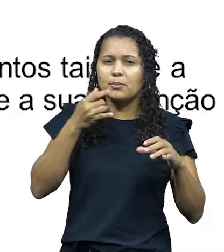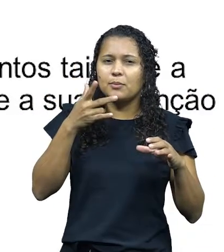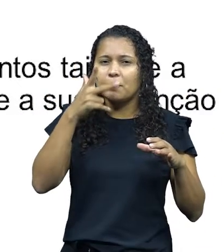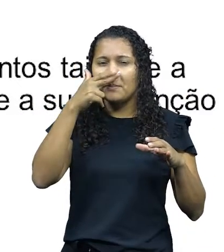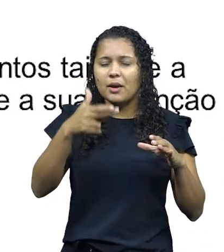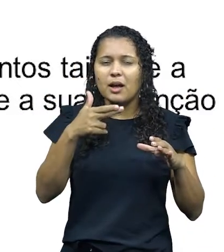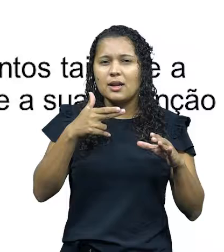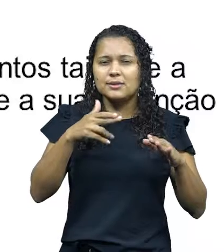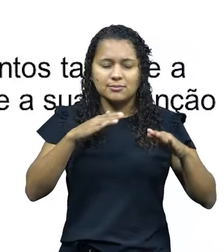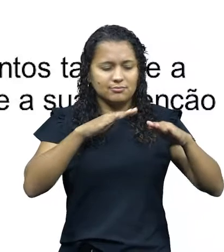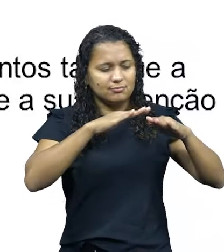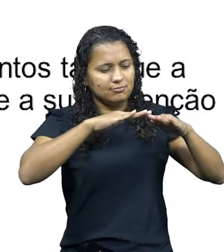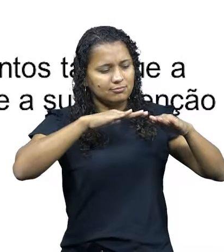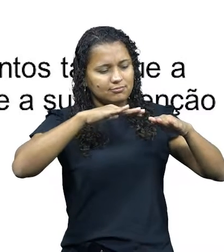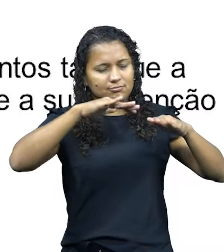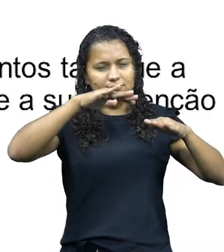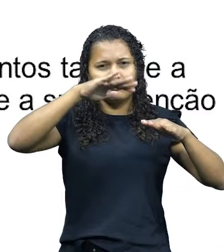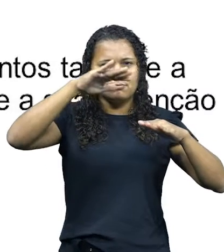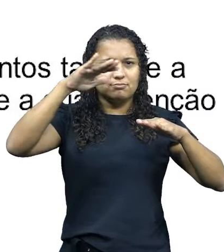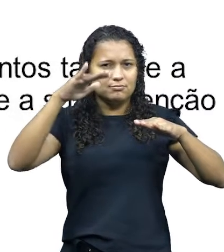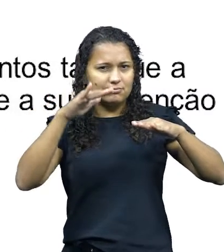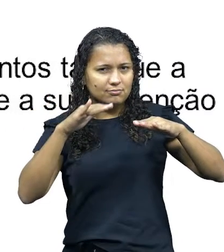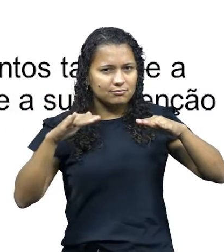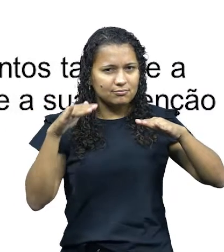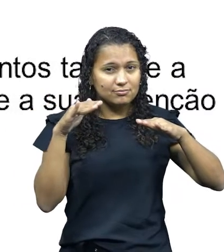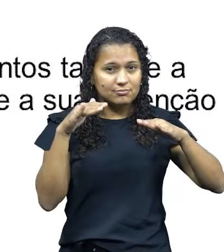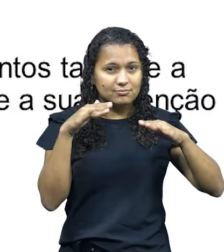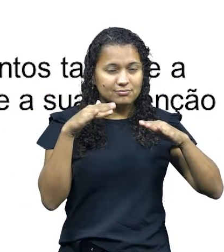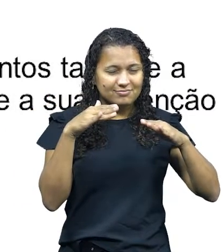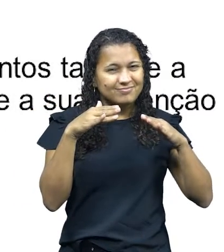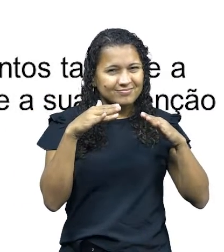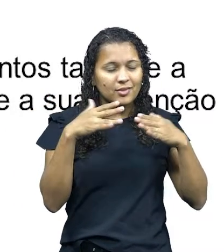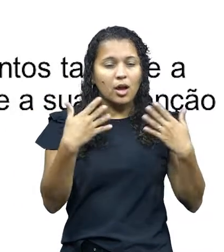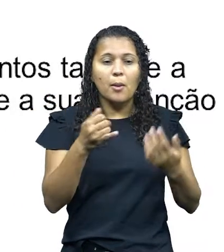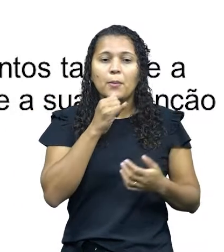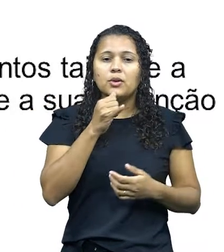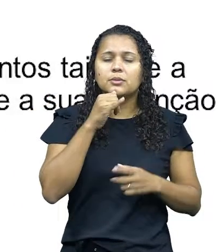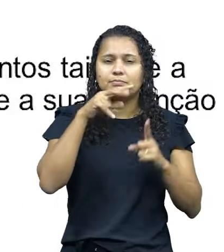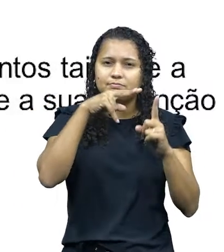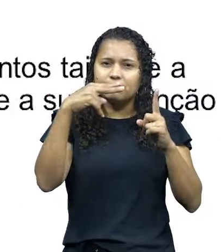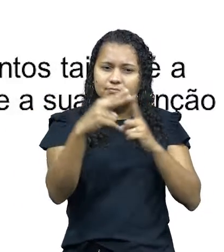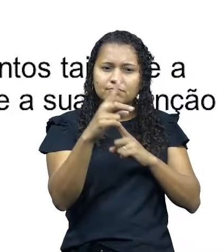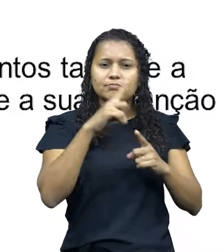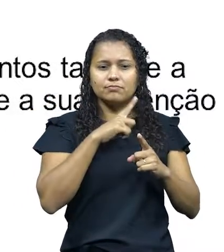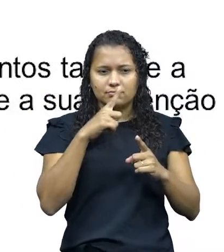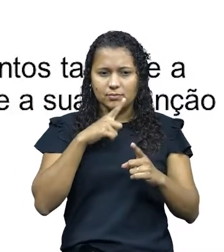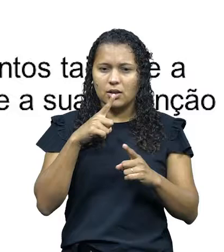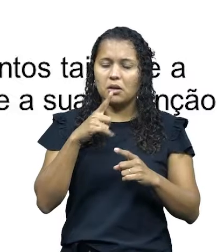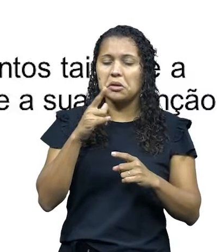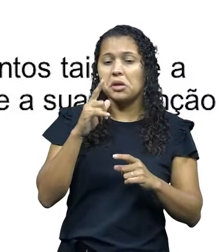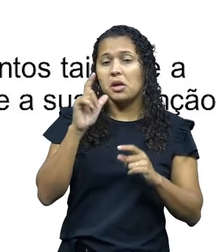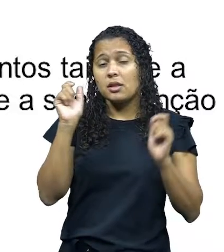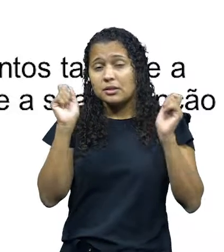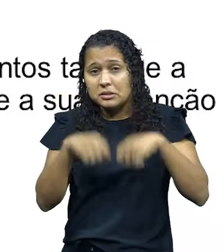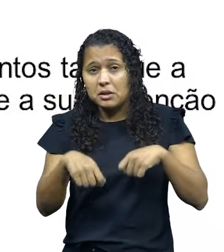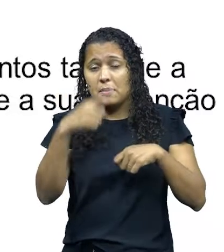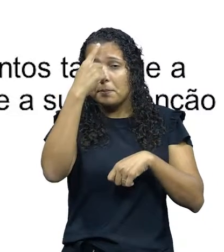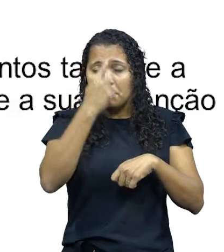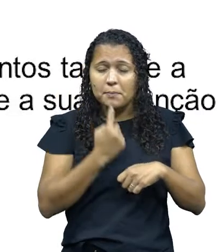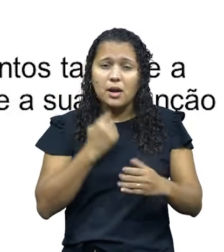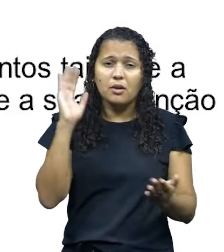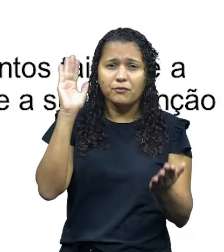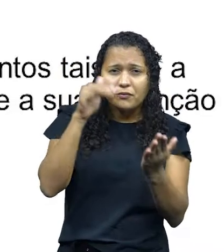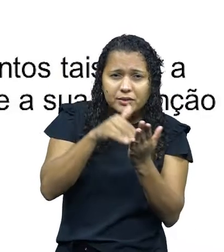relevo. A técnica da perspectiva, ela fundamenta-se em procedimentos tais que a imagem final, ela